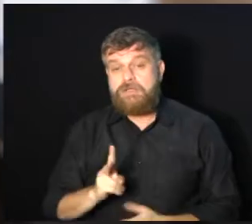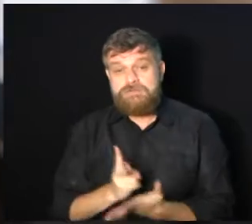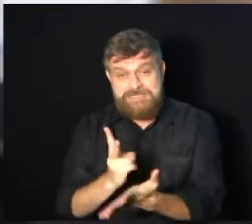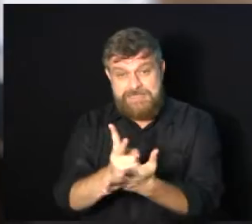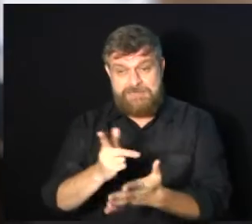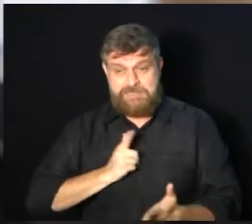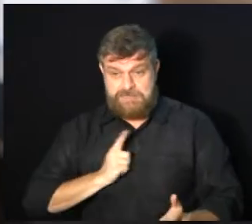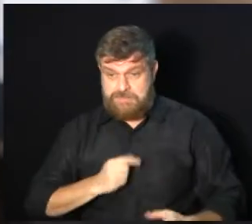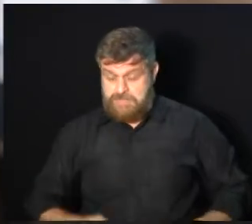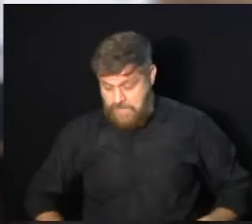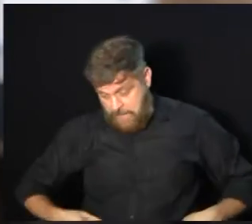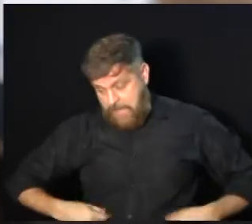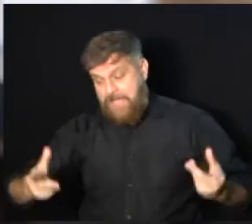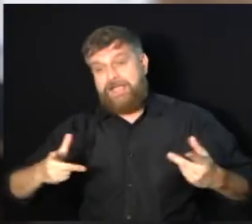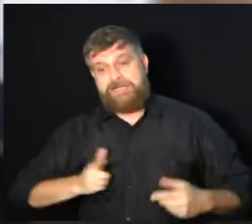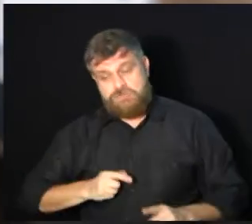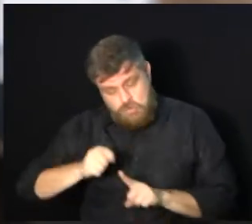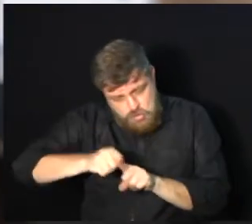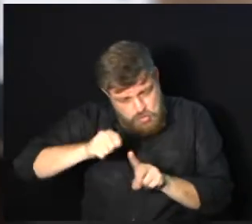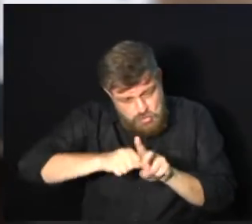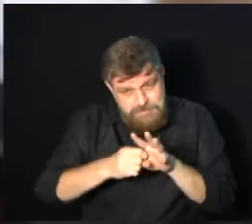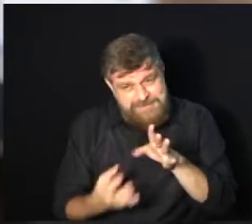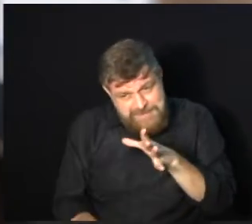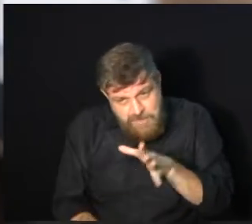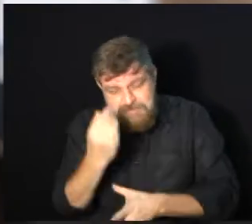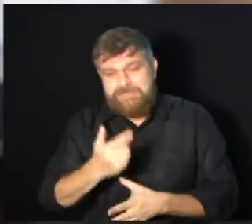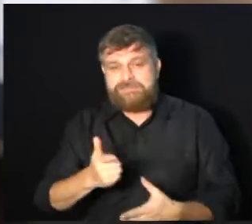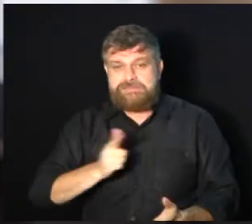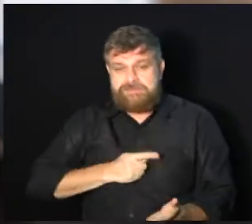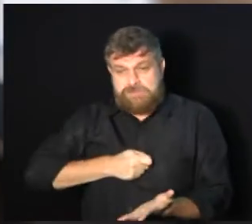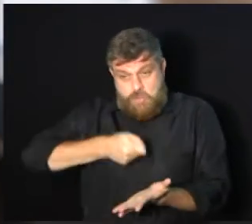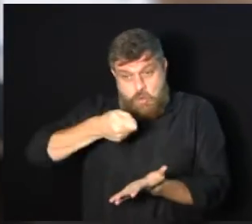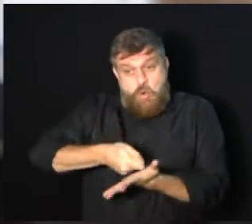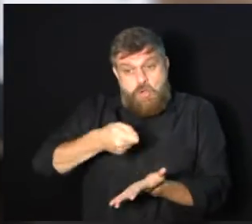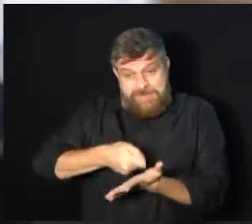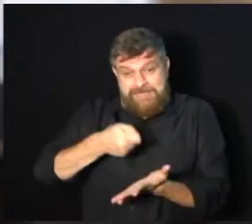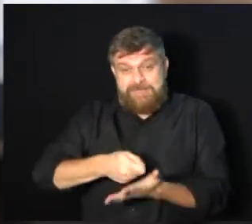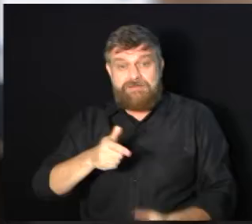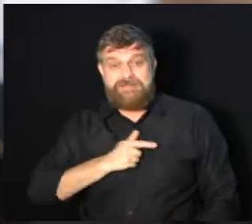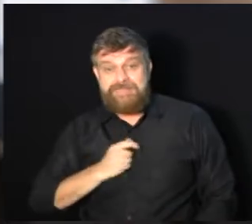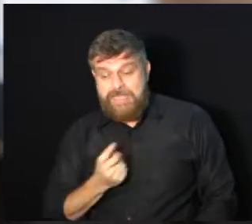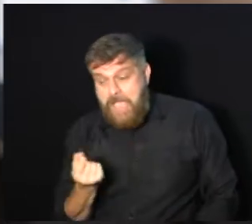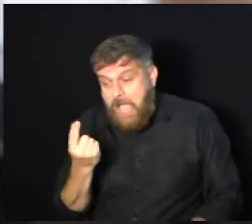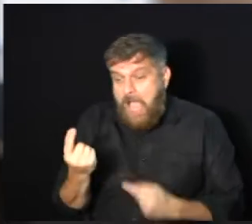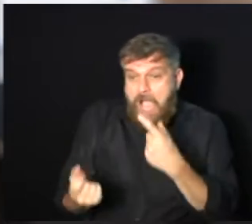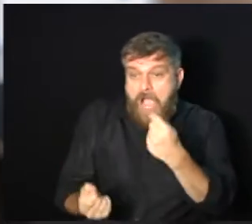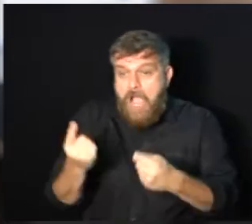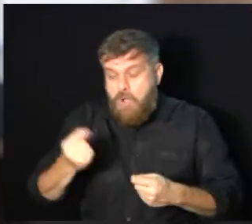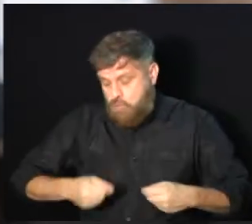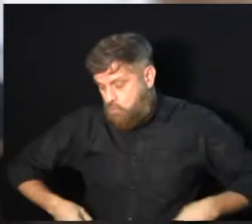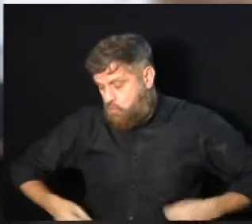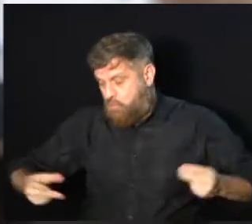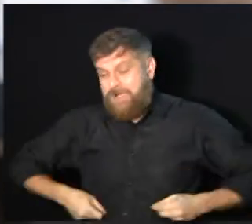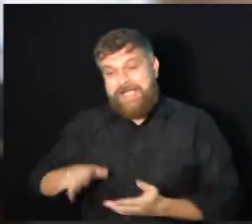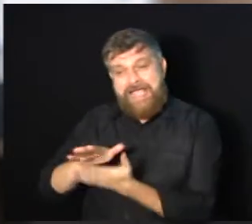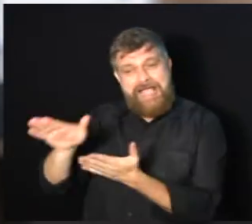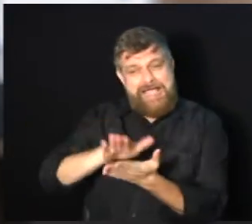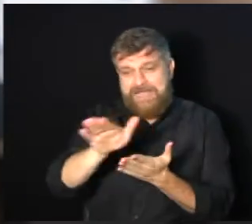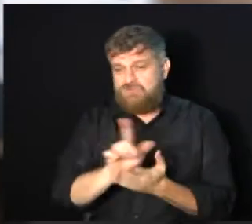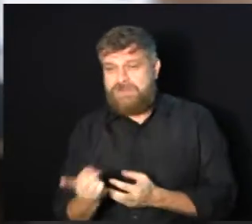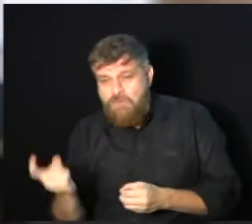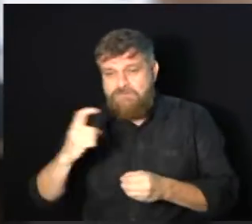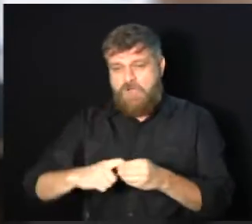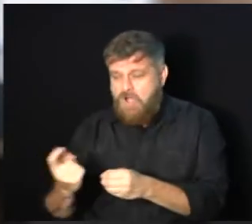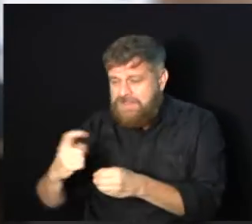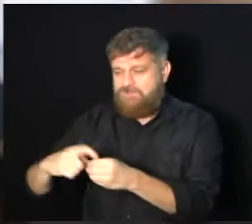existem gastos que são recorrentes, que se repetem todo mês, mas tem alguns gastos que não se repetem todo